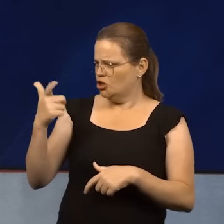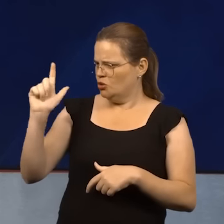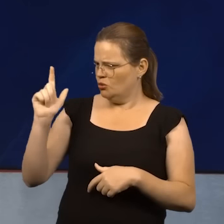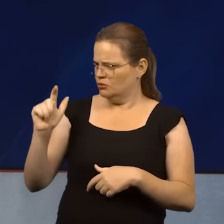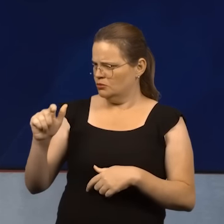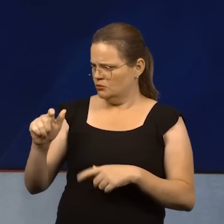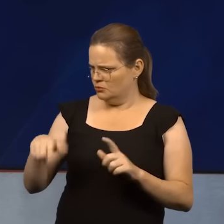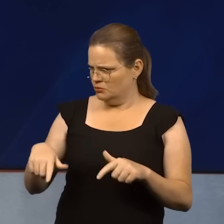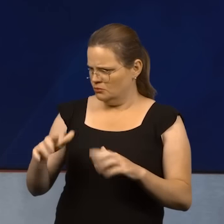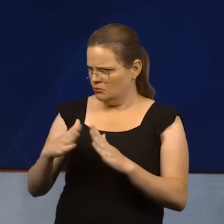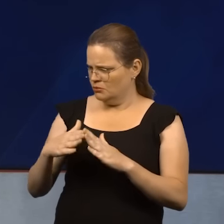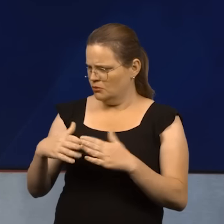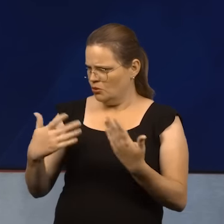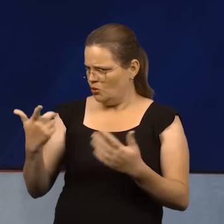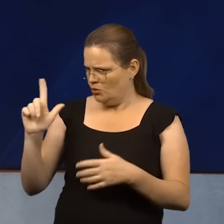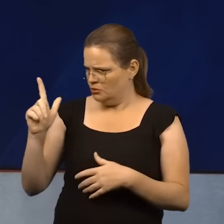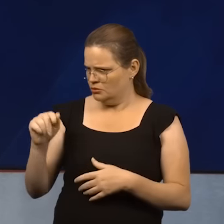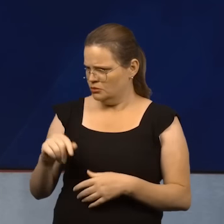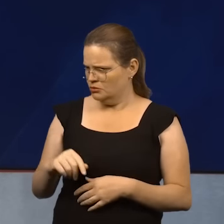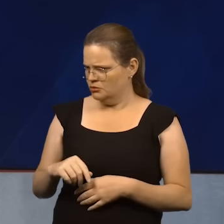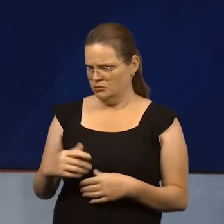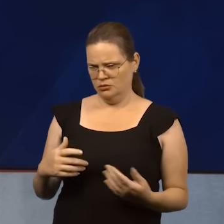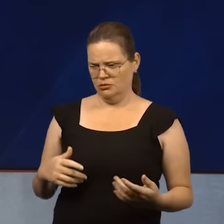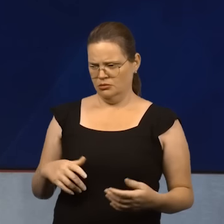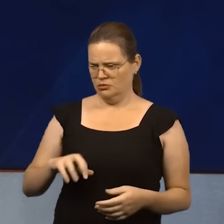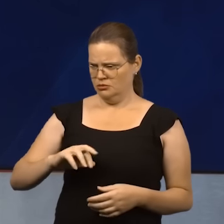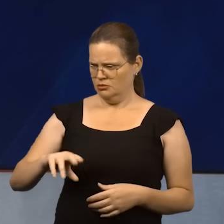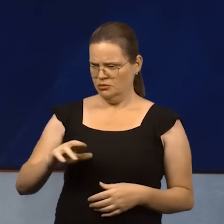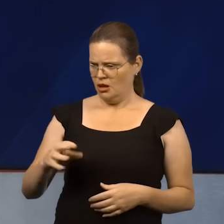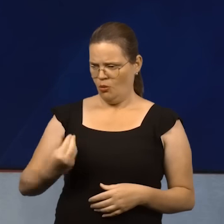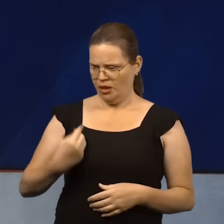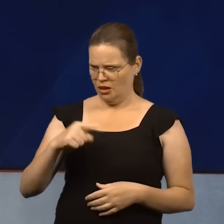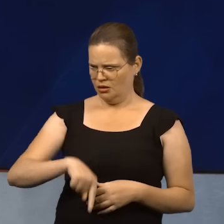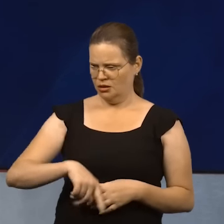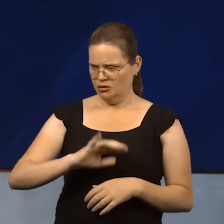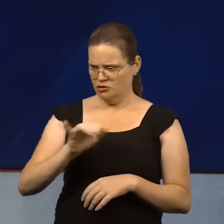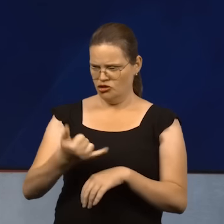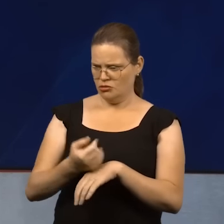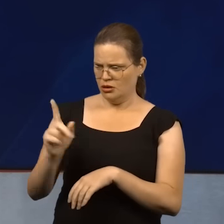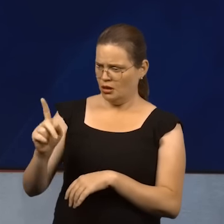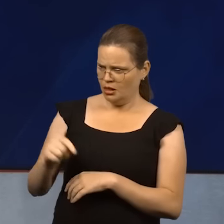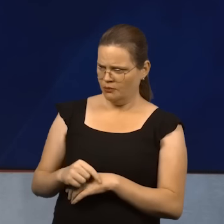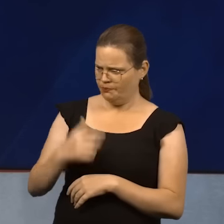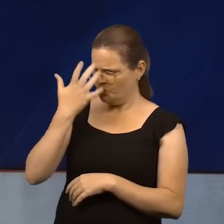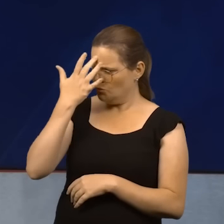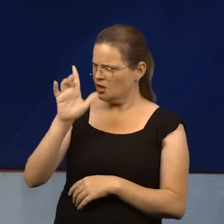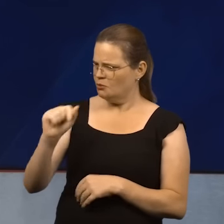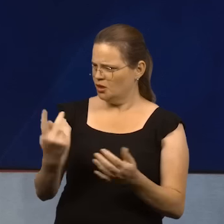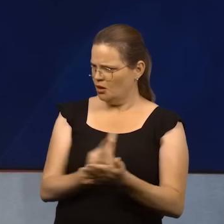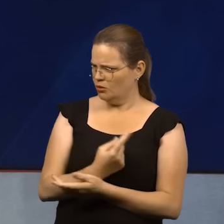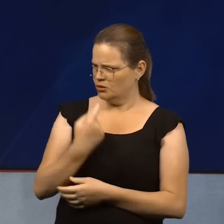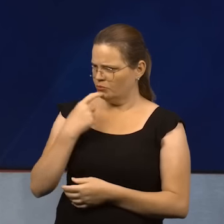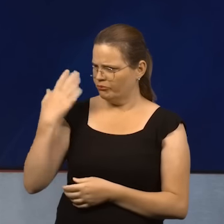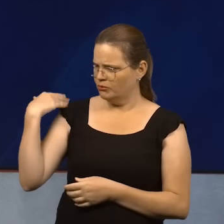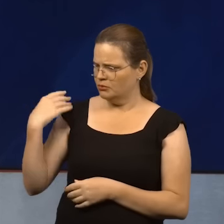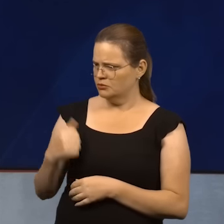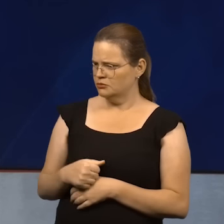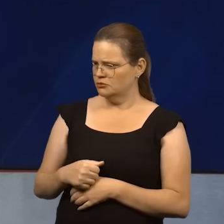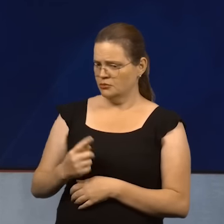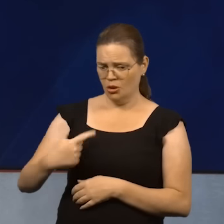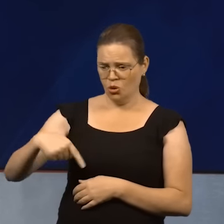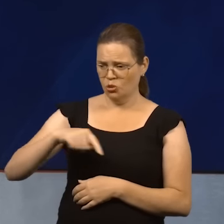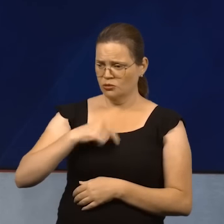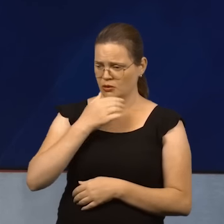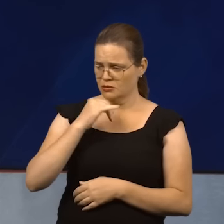sabe? Você porventura é algum peregrino nessa terra? Não sabe dos últimos acontecimentos? Crucificaram o nosso